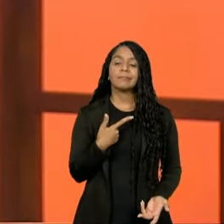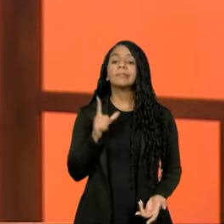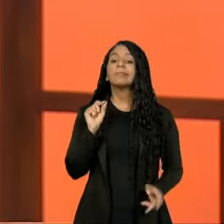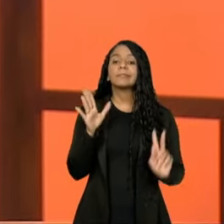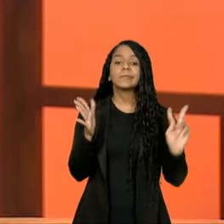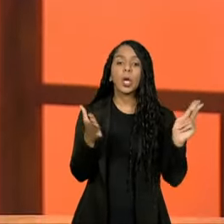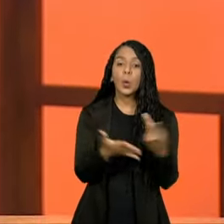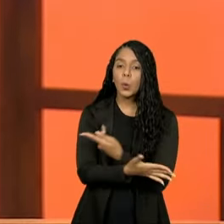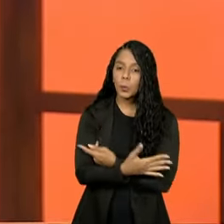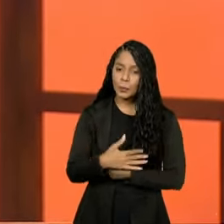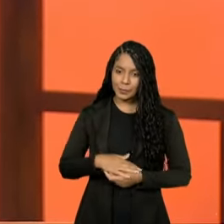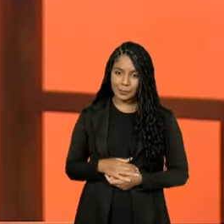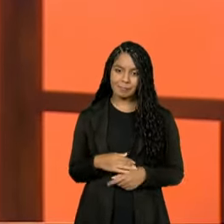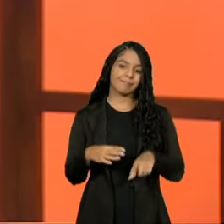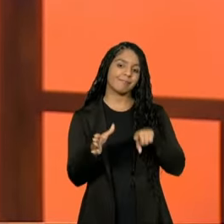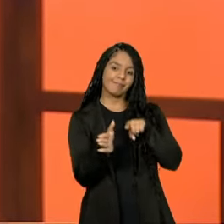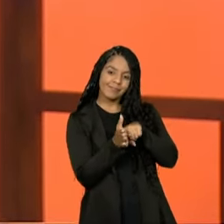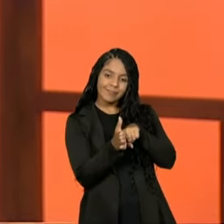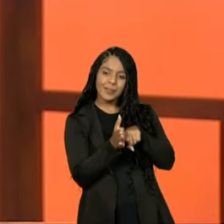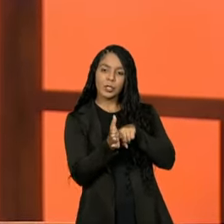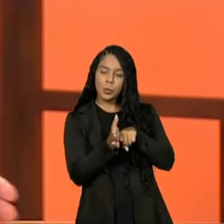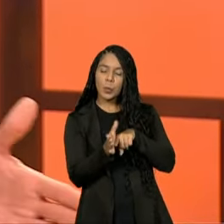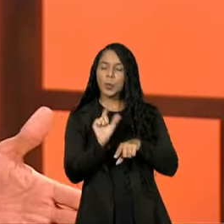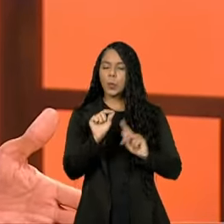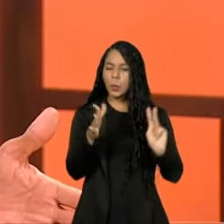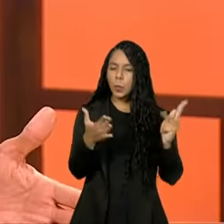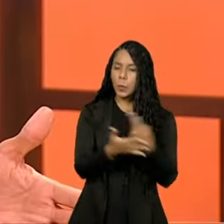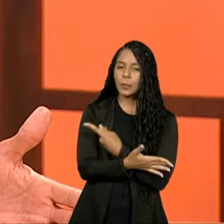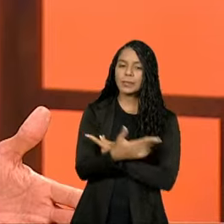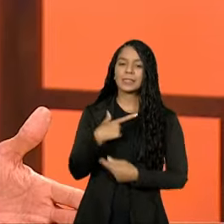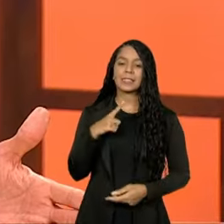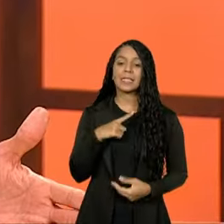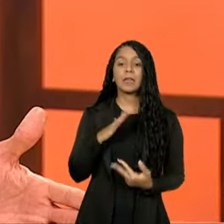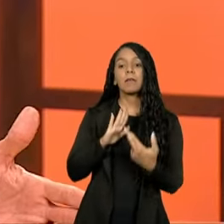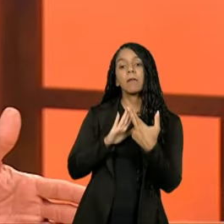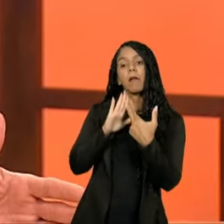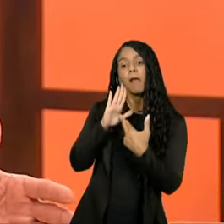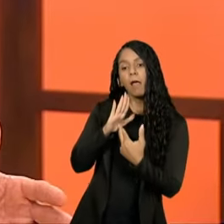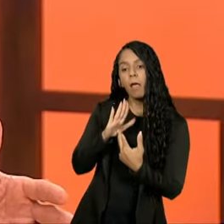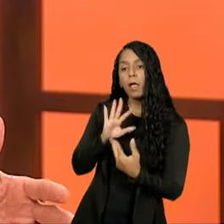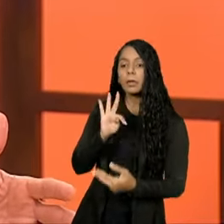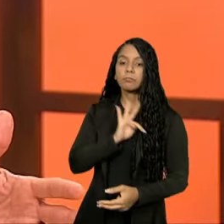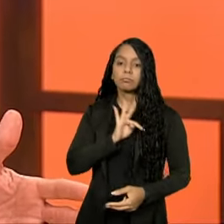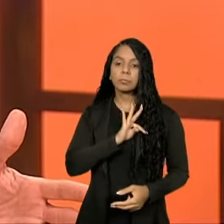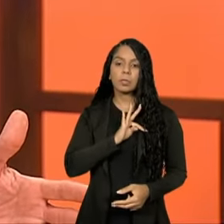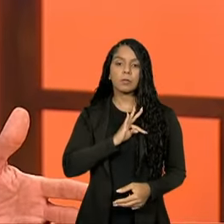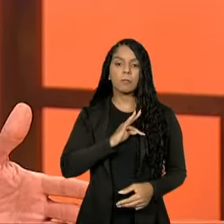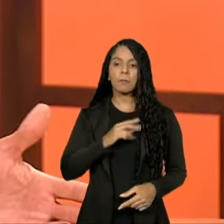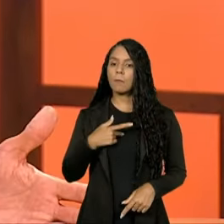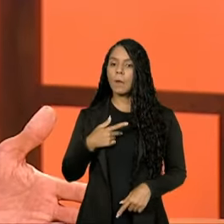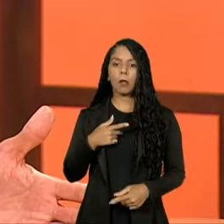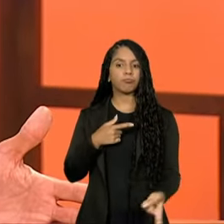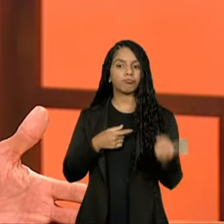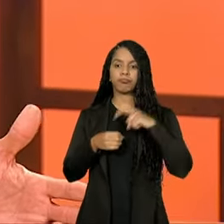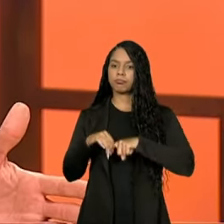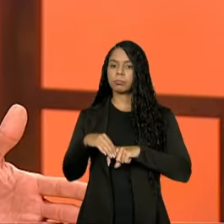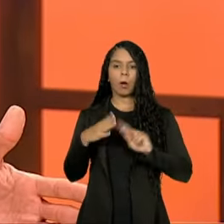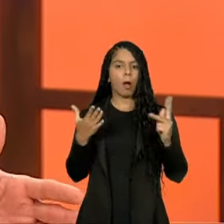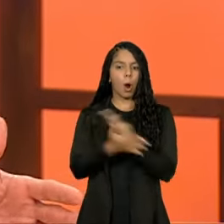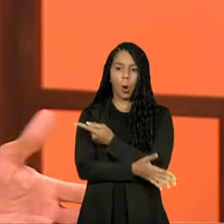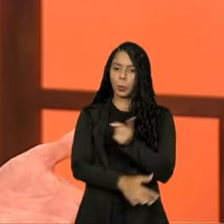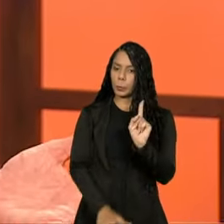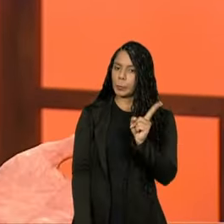o que acontece? Você vai investigar o caso, você vai criar normas técnicas para isso nunca mais se repetir.